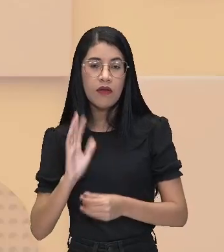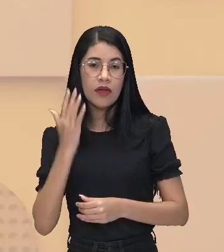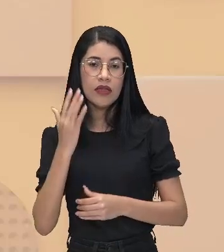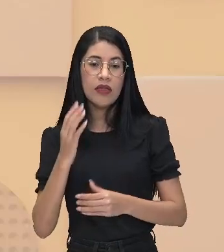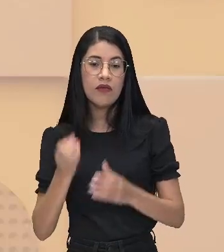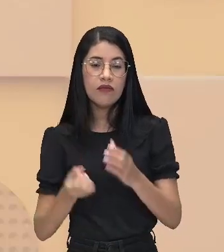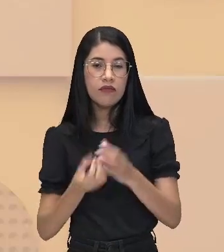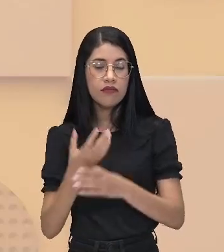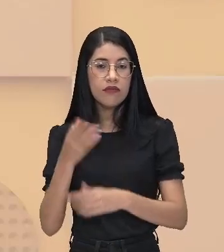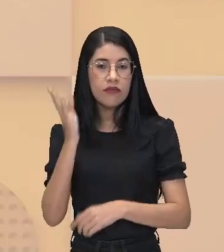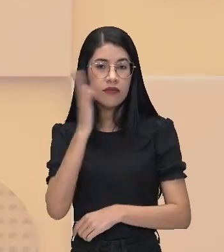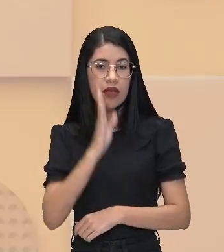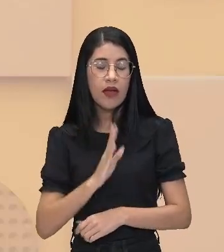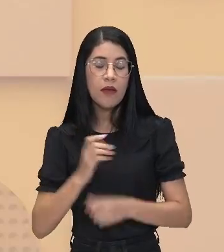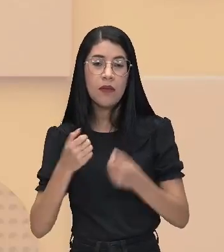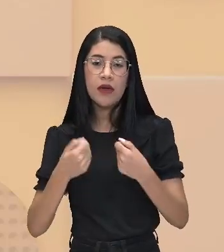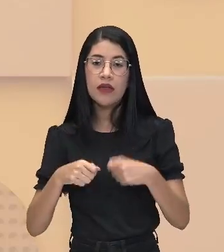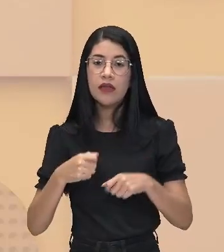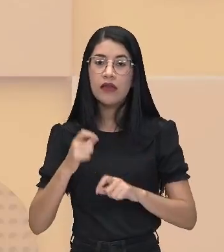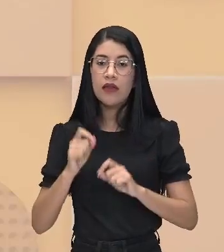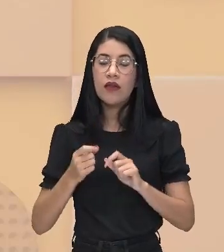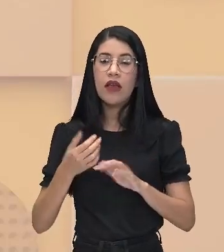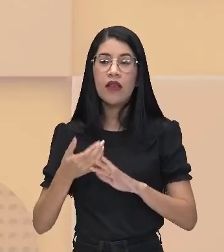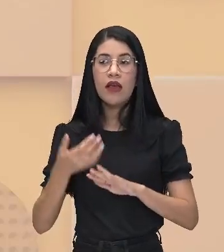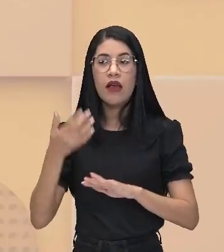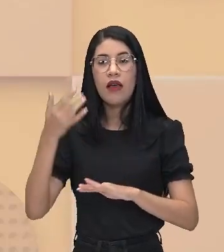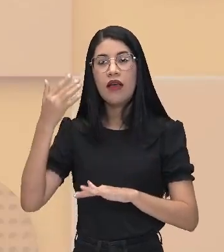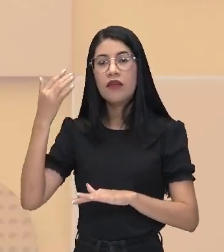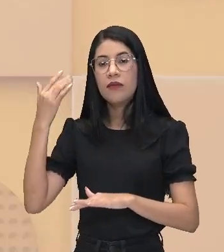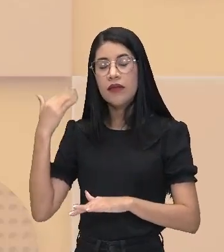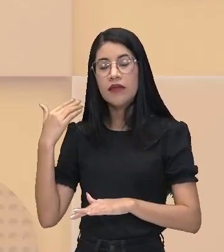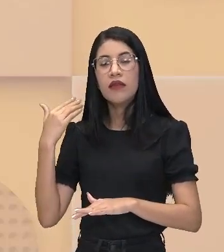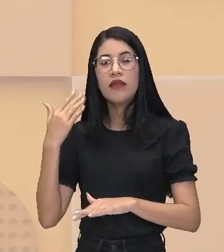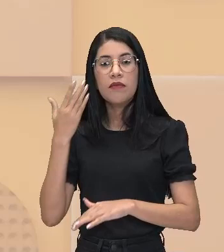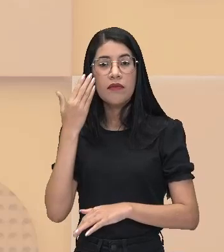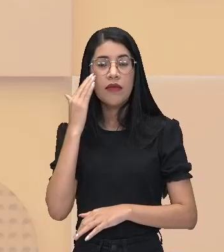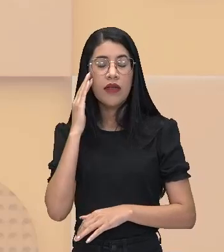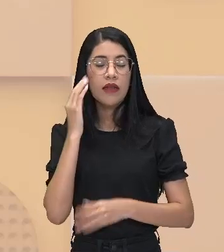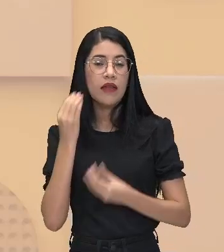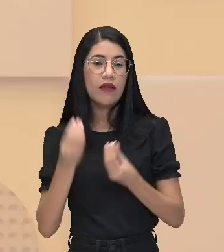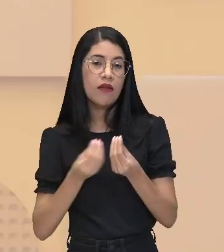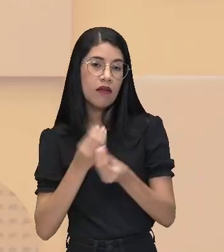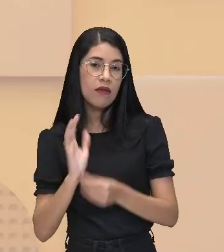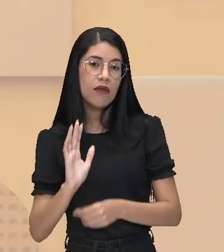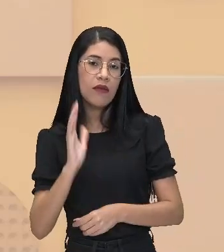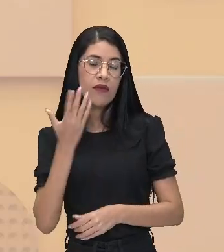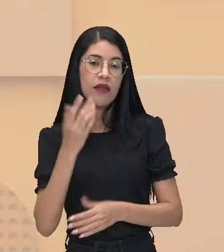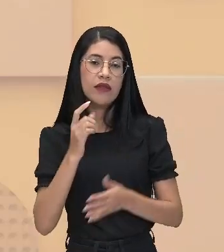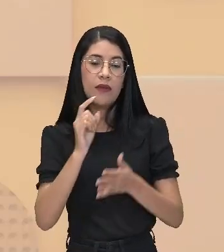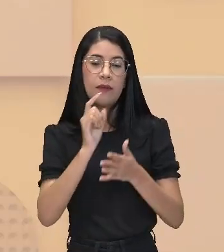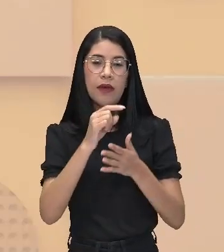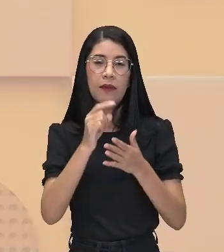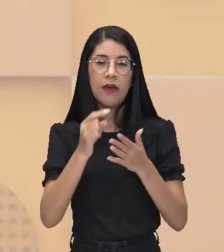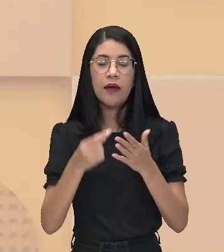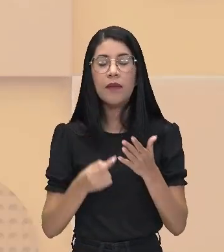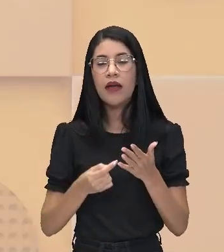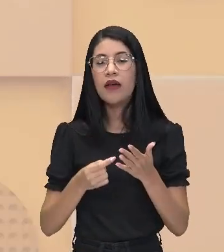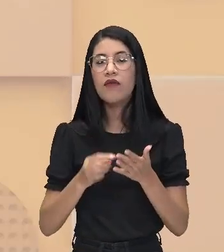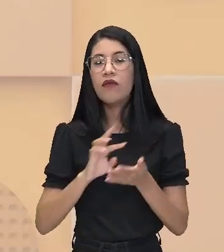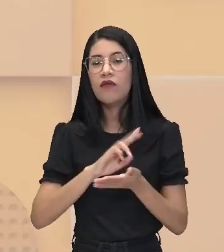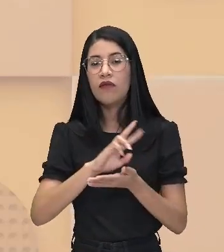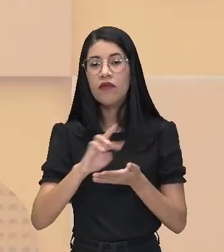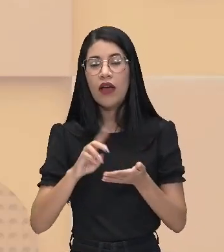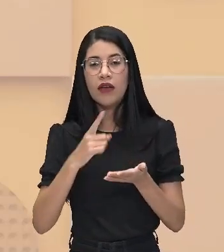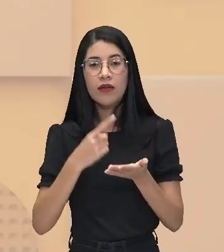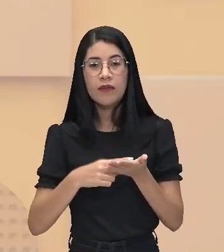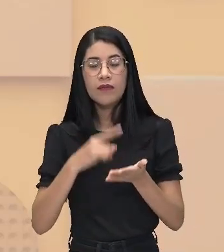territorial do Brasil, a gente precisa voltar aí no tempo e entender um pouco dos tratados que ocorreram,